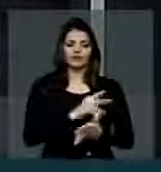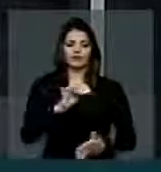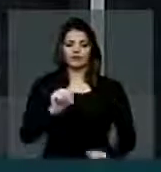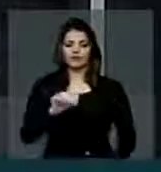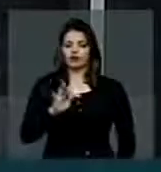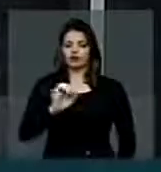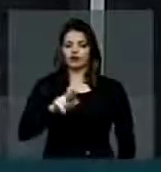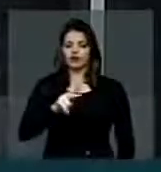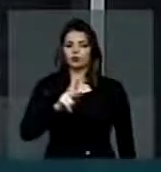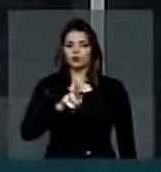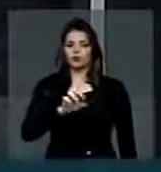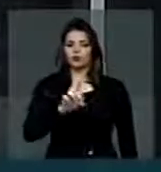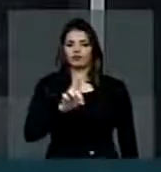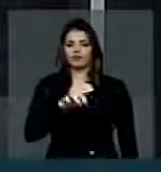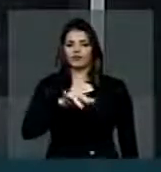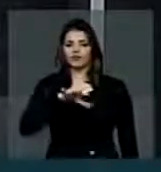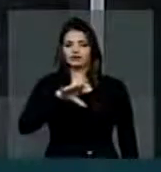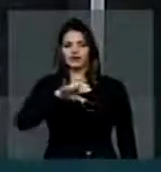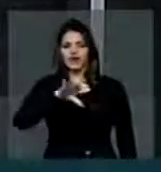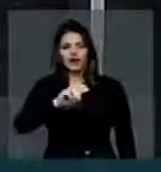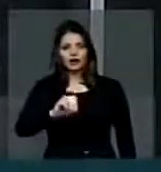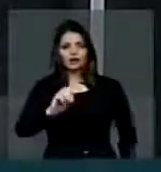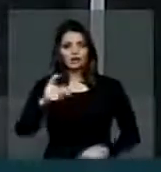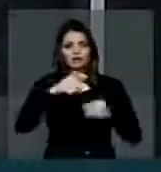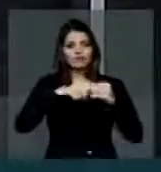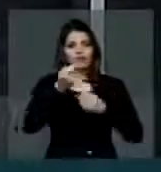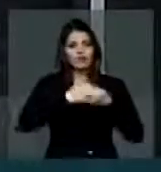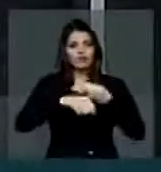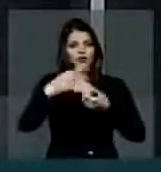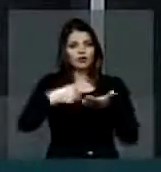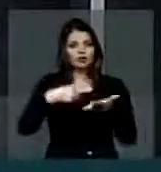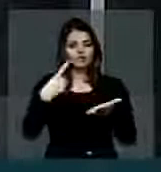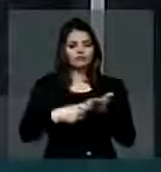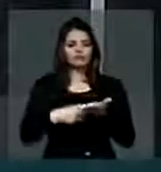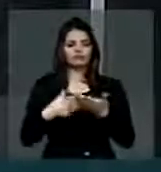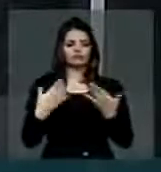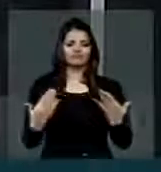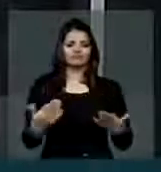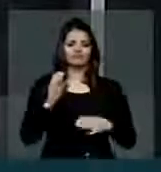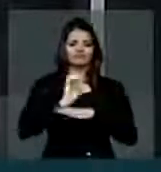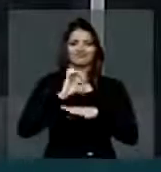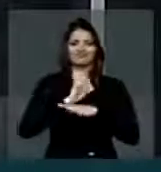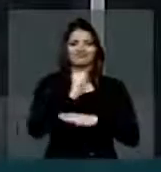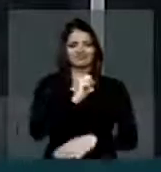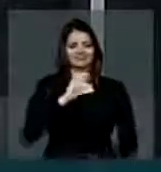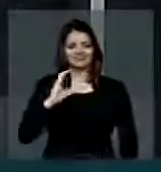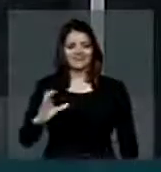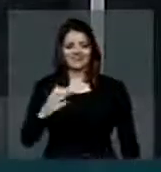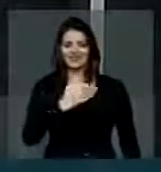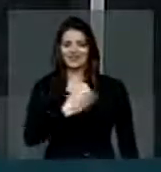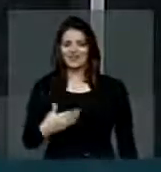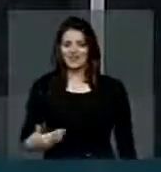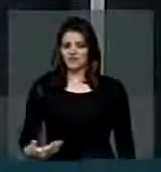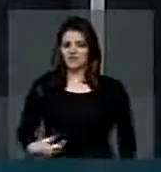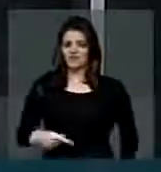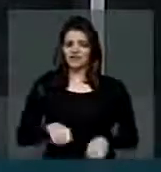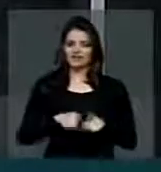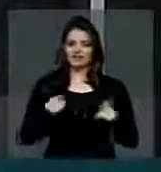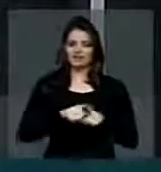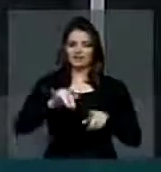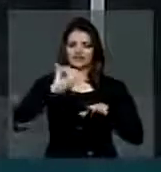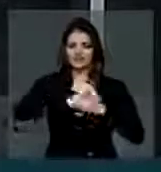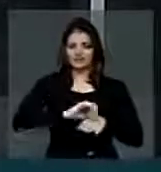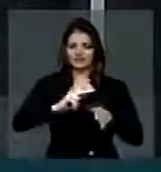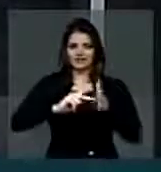previdenciário volta a ser negociado. Tinha que ser um catarinense, viu? O governo e centrais